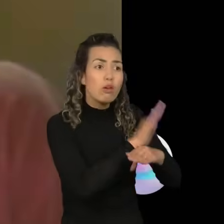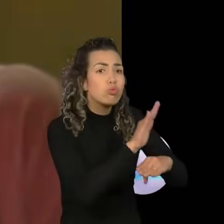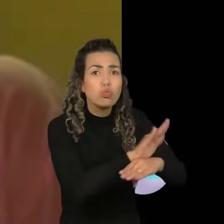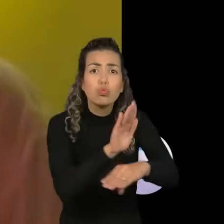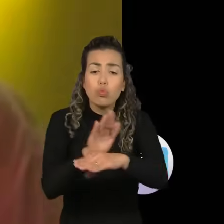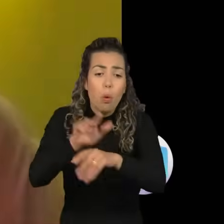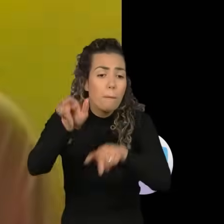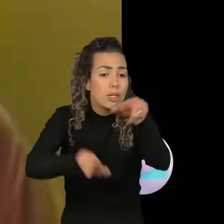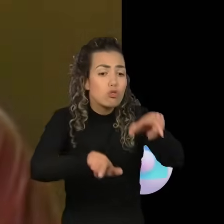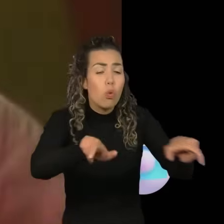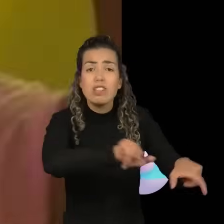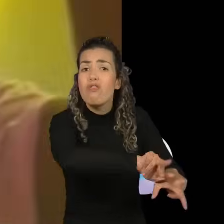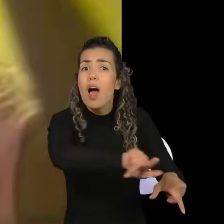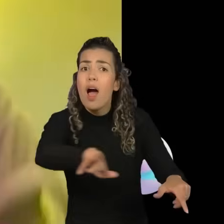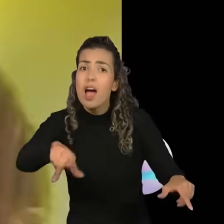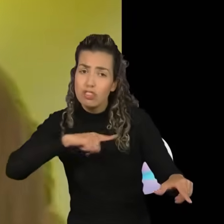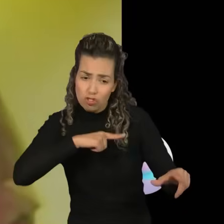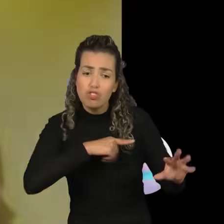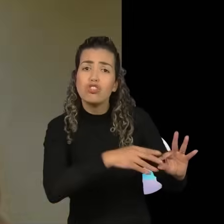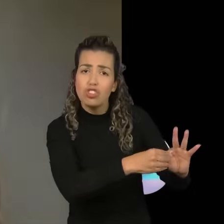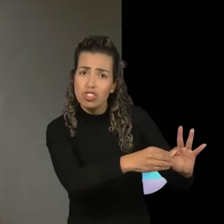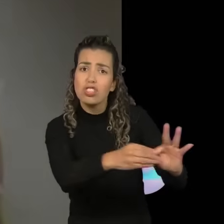mostrar as suas caras, né?